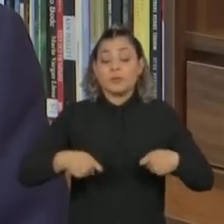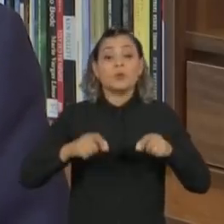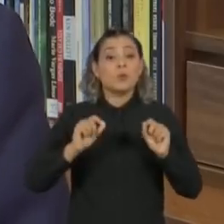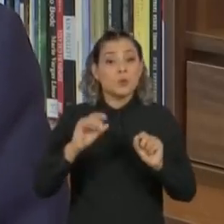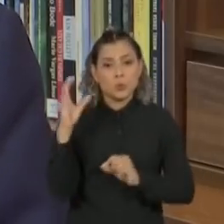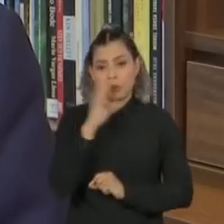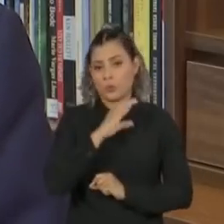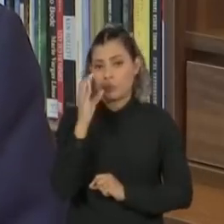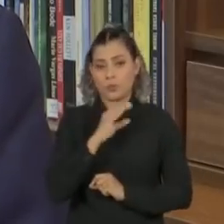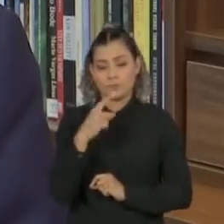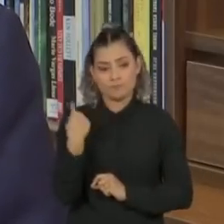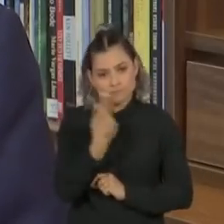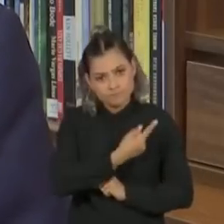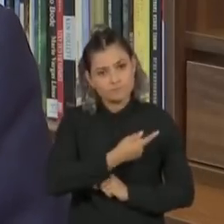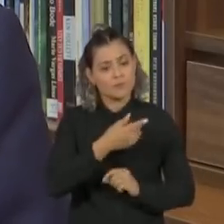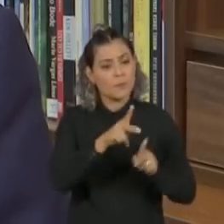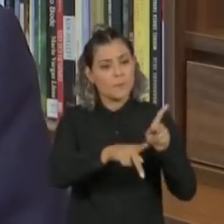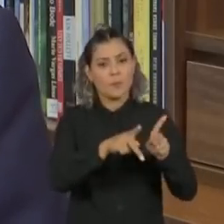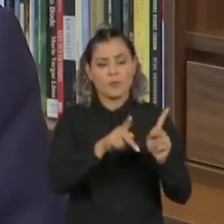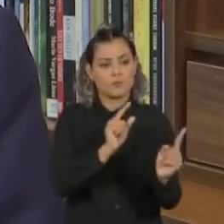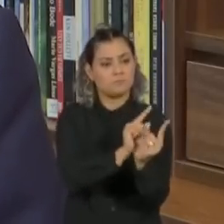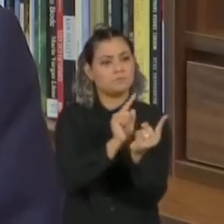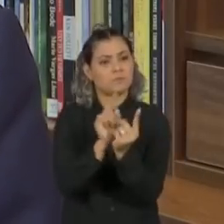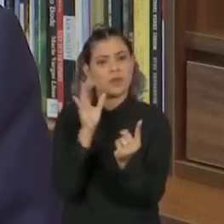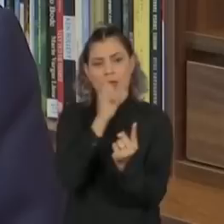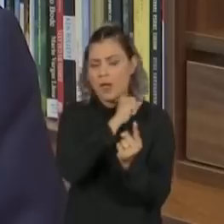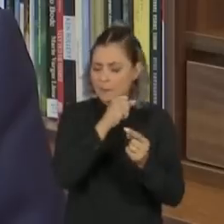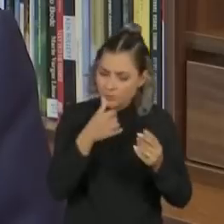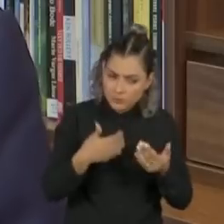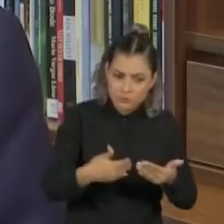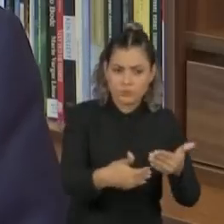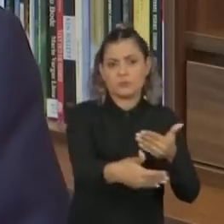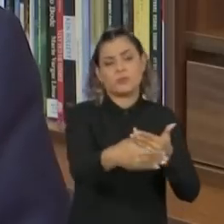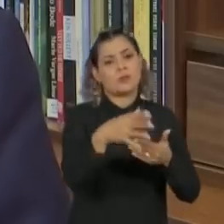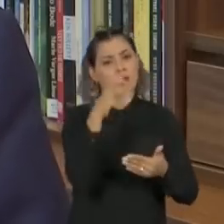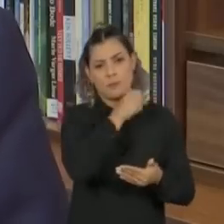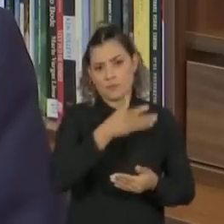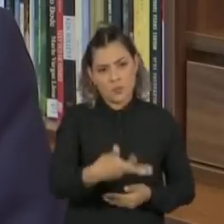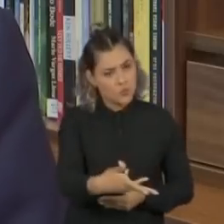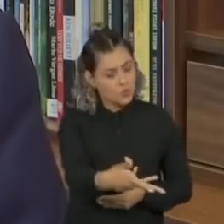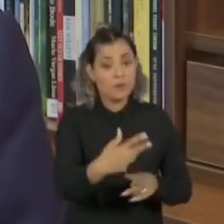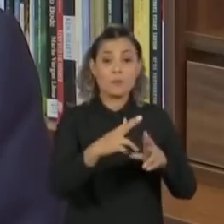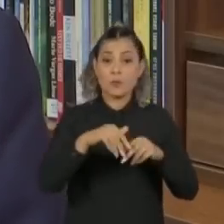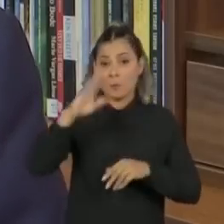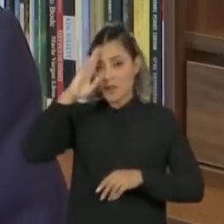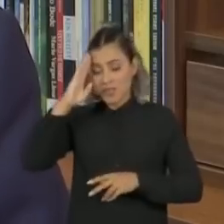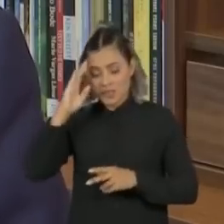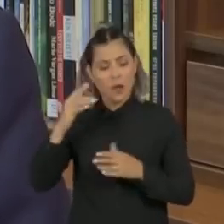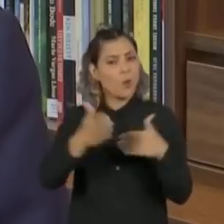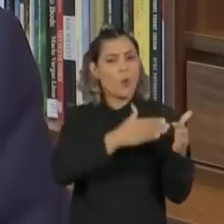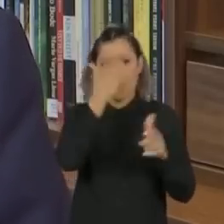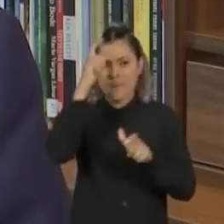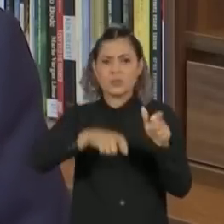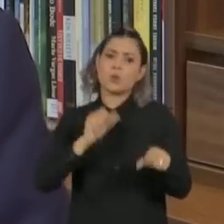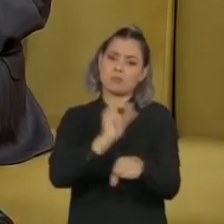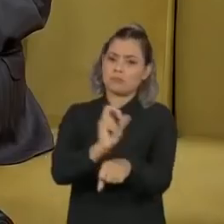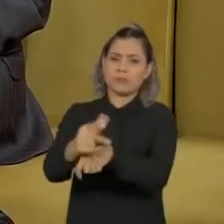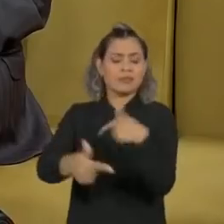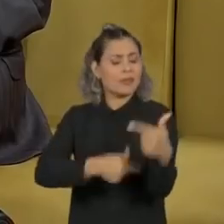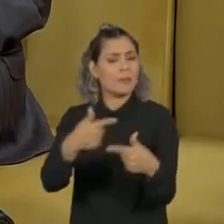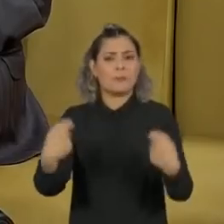que essa população seja atendida de forma rápida e célere. Então, seja com o militar, seja com o inativo, o que a gente precisa é de